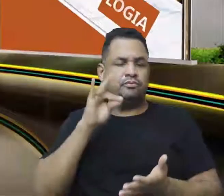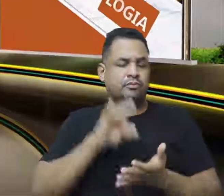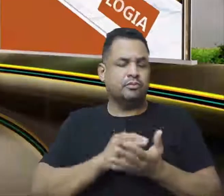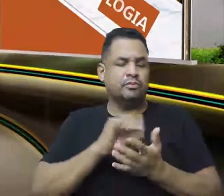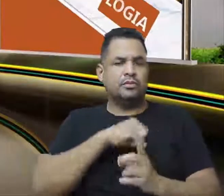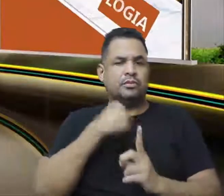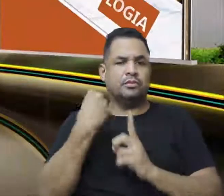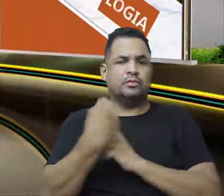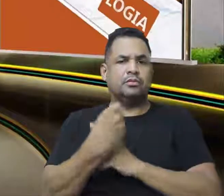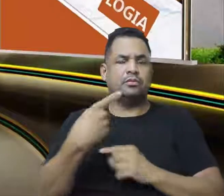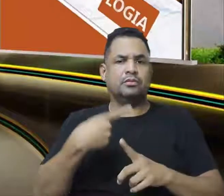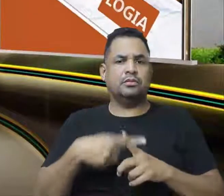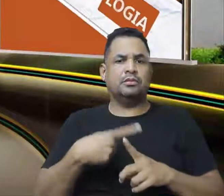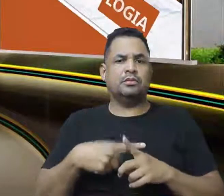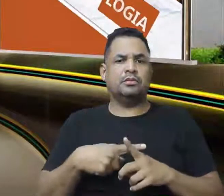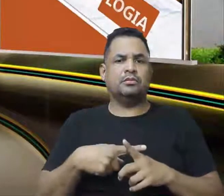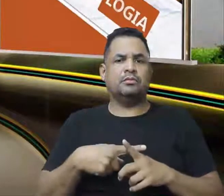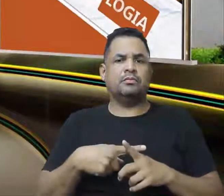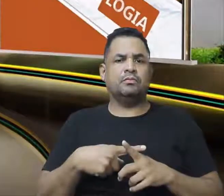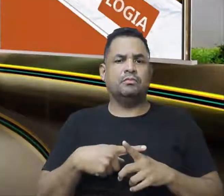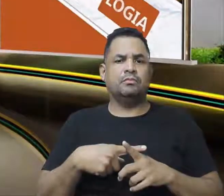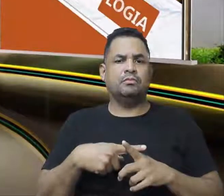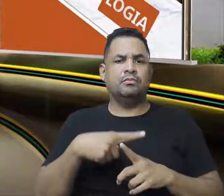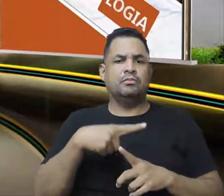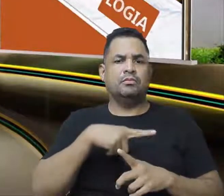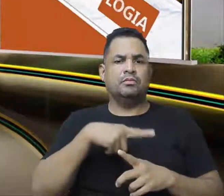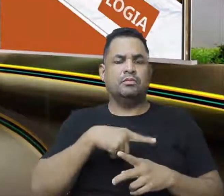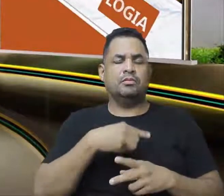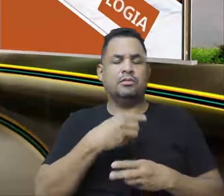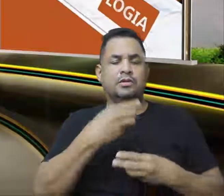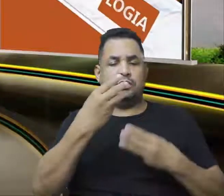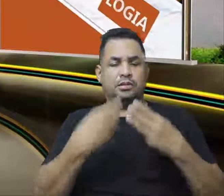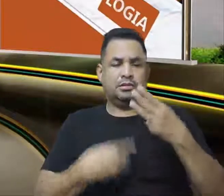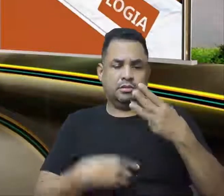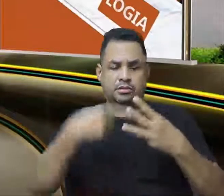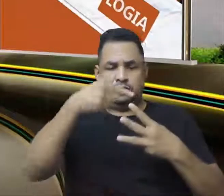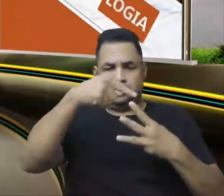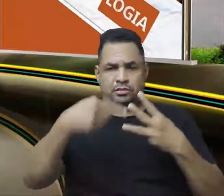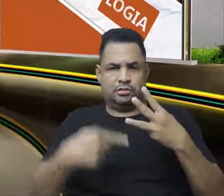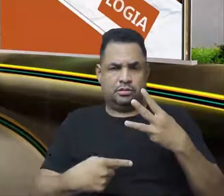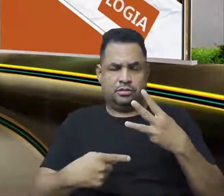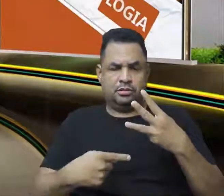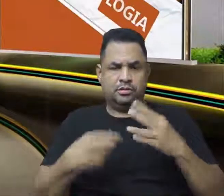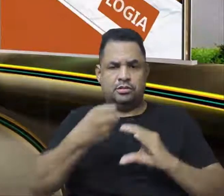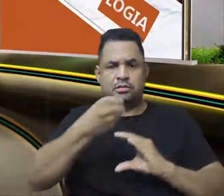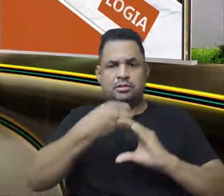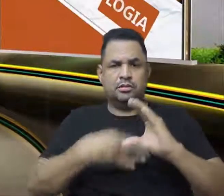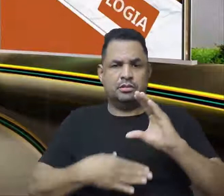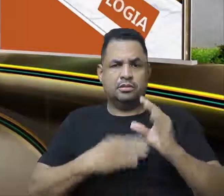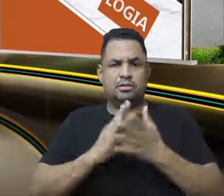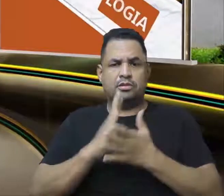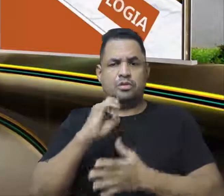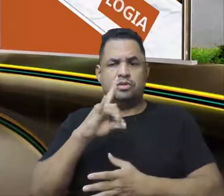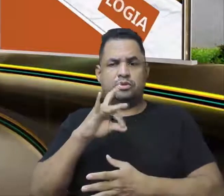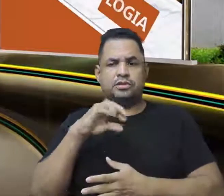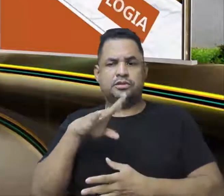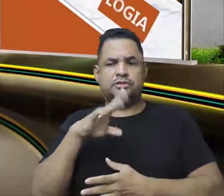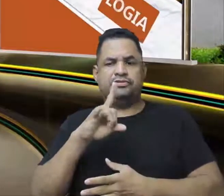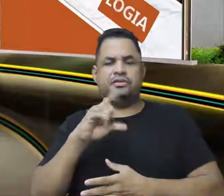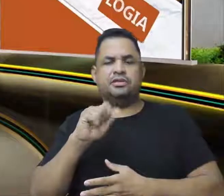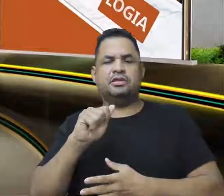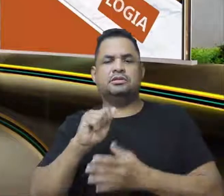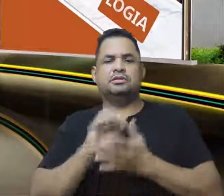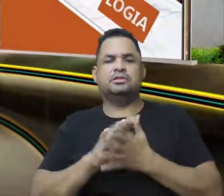fato social porque porque tem aquelas três características a atividade da